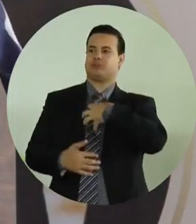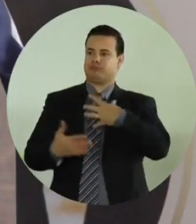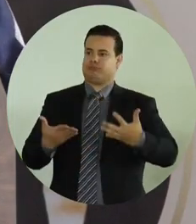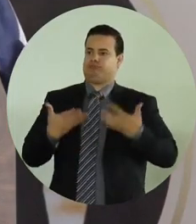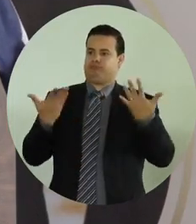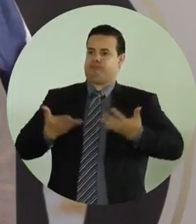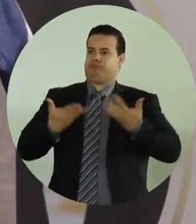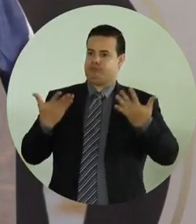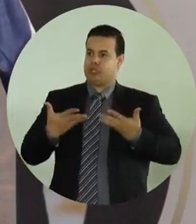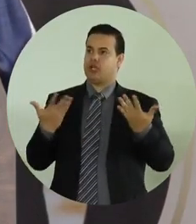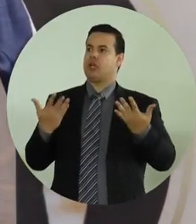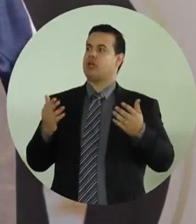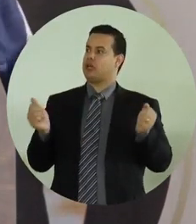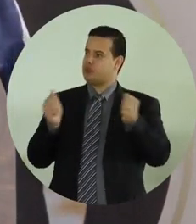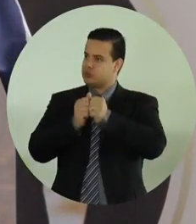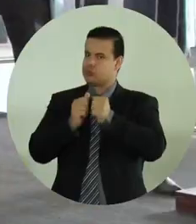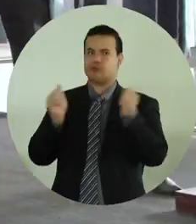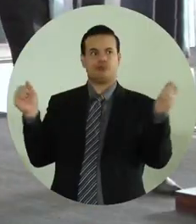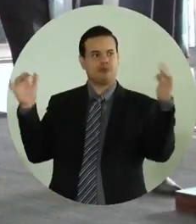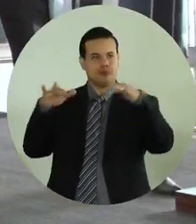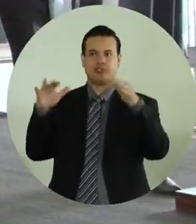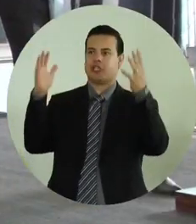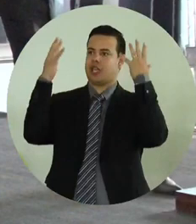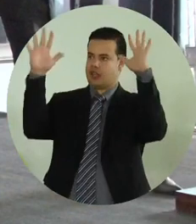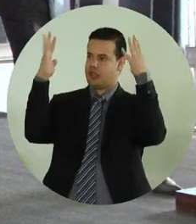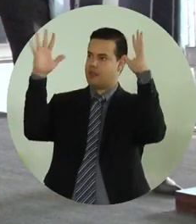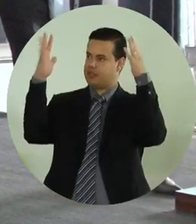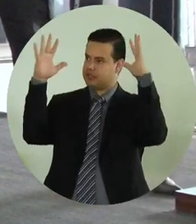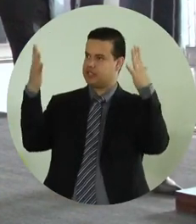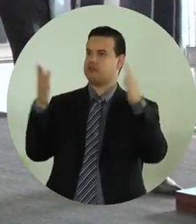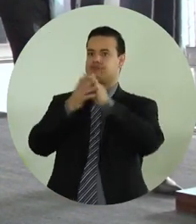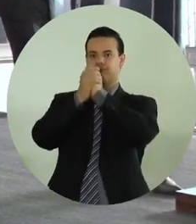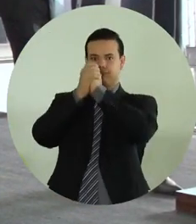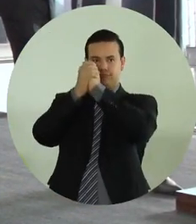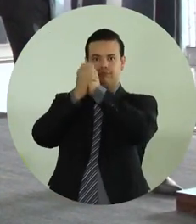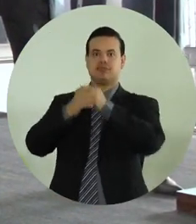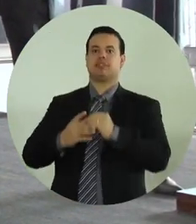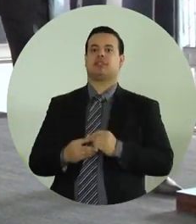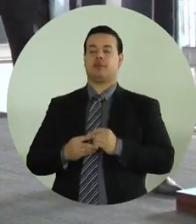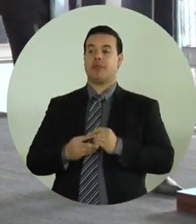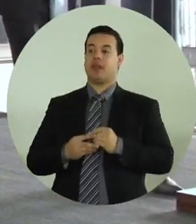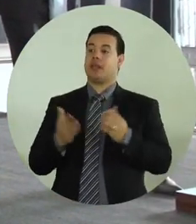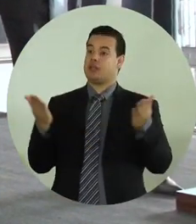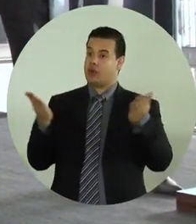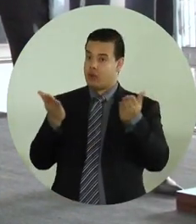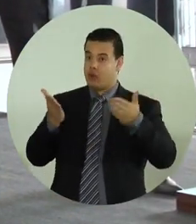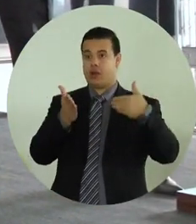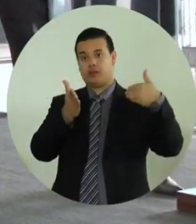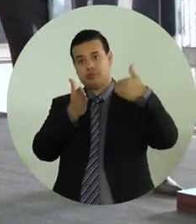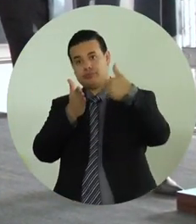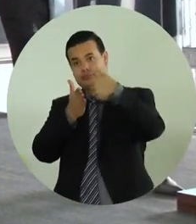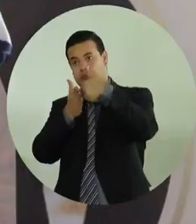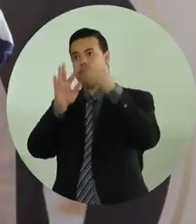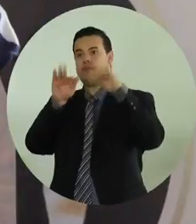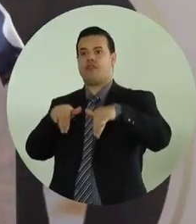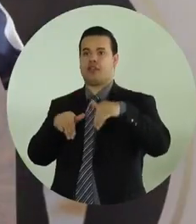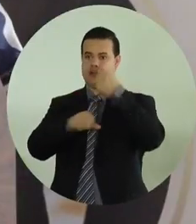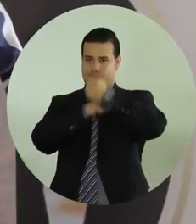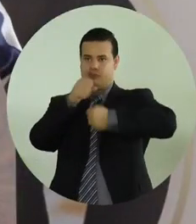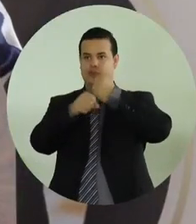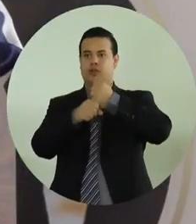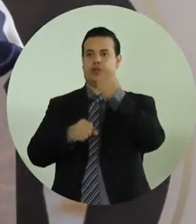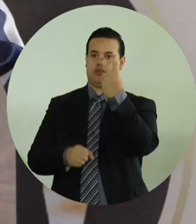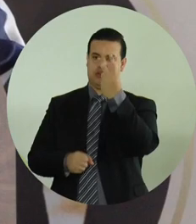esse momento de comemoração, de celebração. Vamos chegando ao final de 2017, com